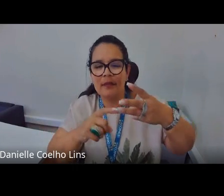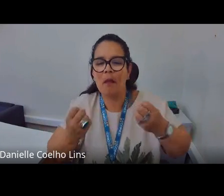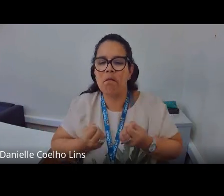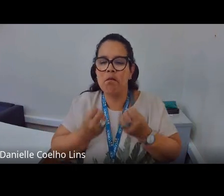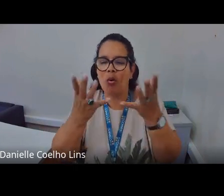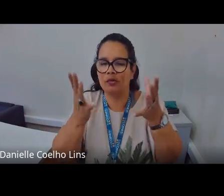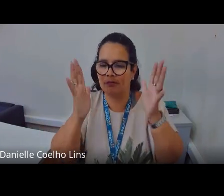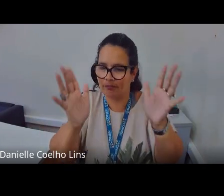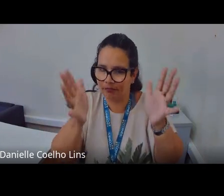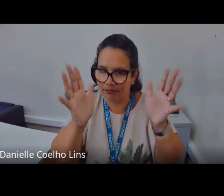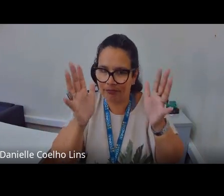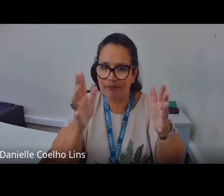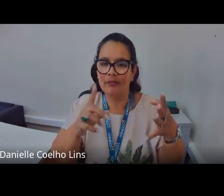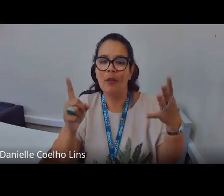avaliação